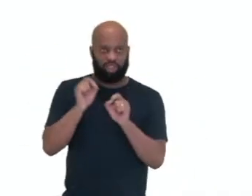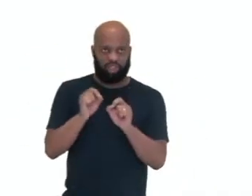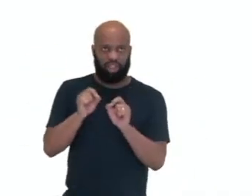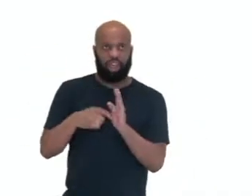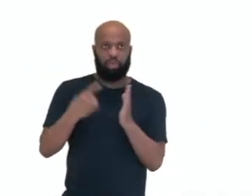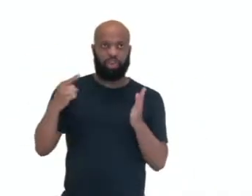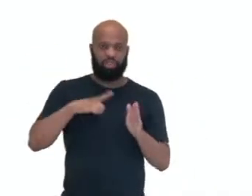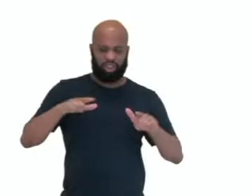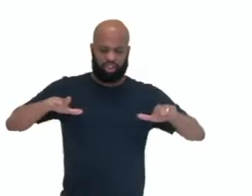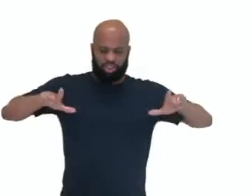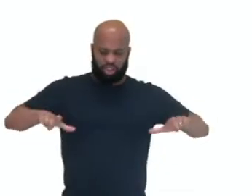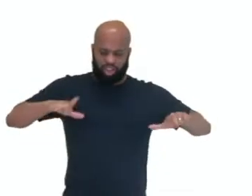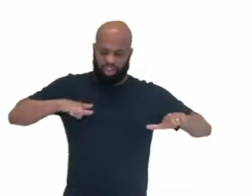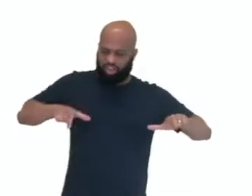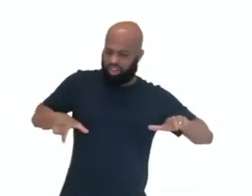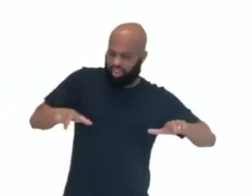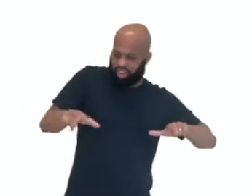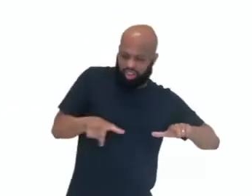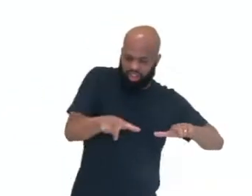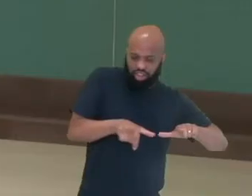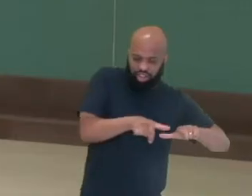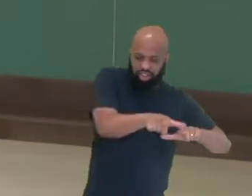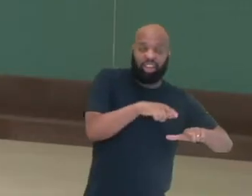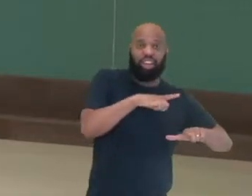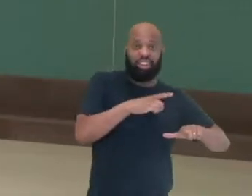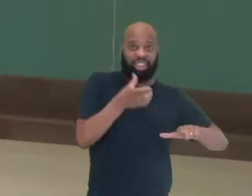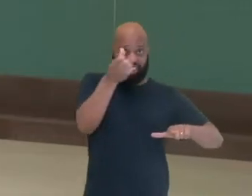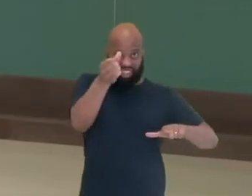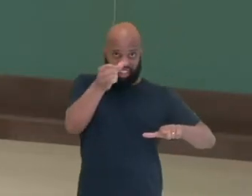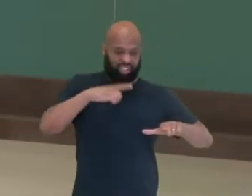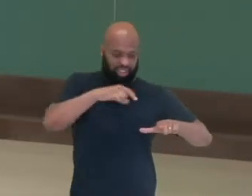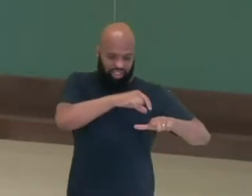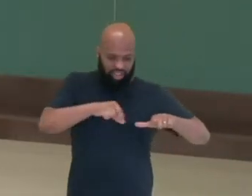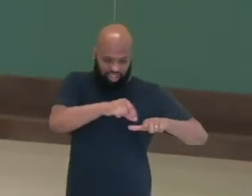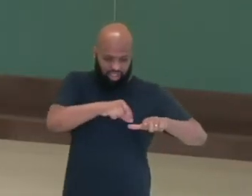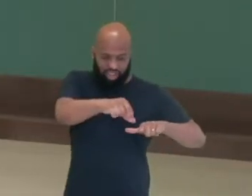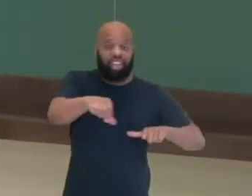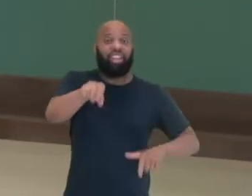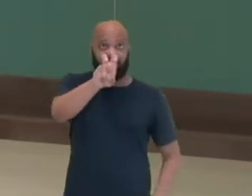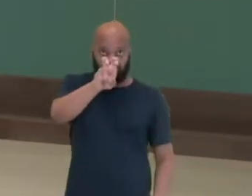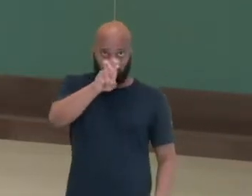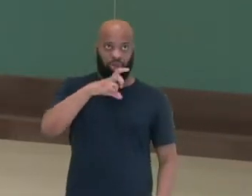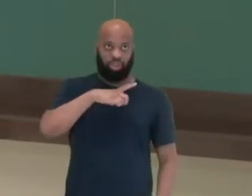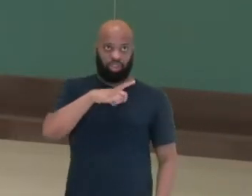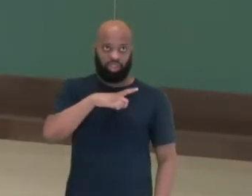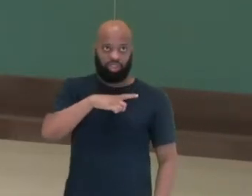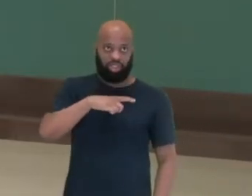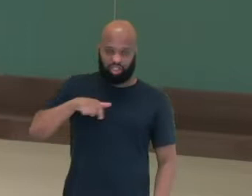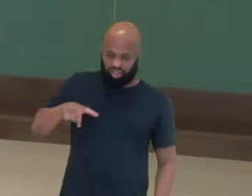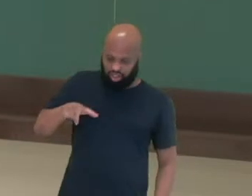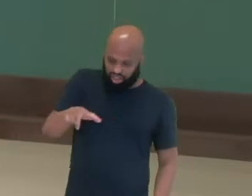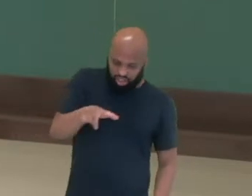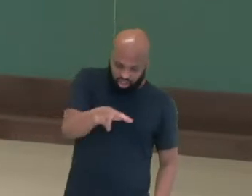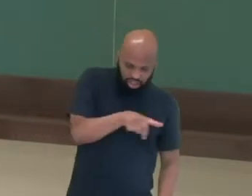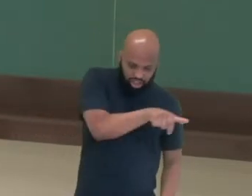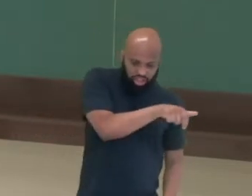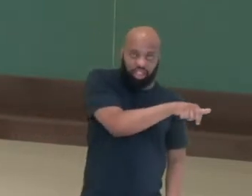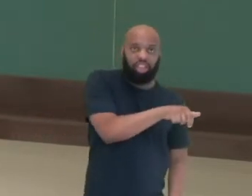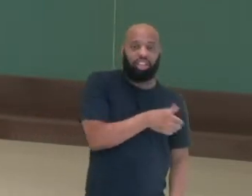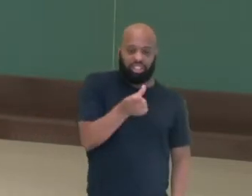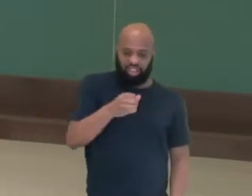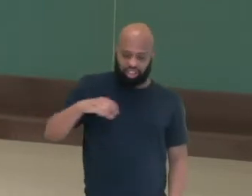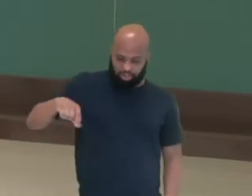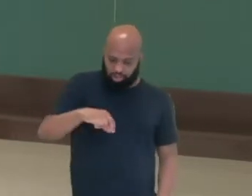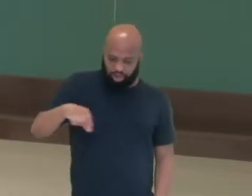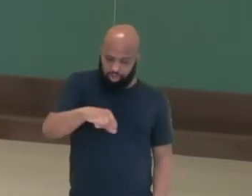uma camada com 6 fileiras e 5 blocos cada uma. Tá? Então, ela tem 6 fileirinhas e 5 blocos. Depois, ela